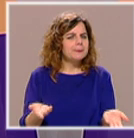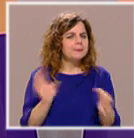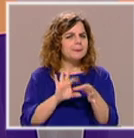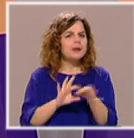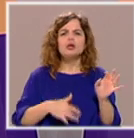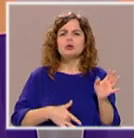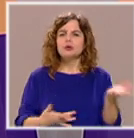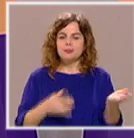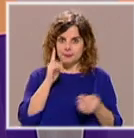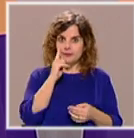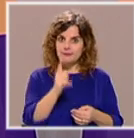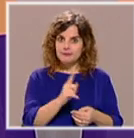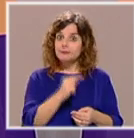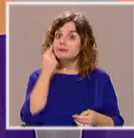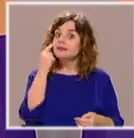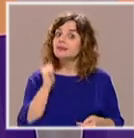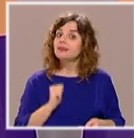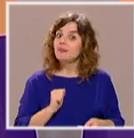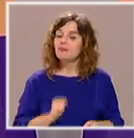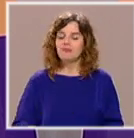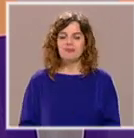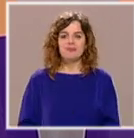do estômago. Fica então atento ao vídeo que vou mostrar.